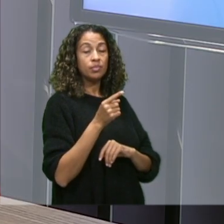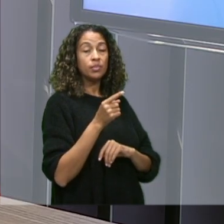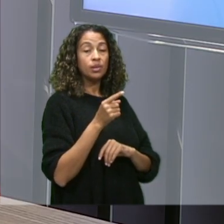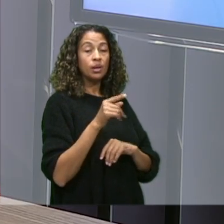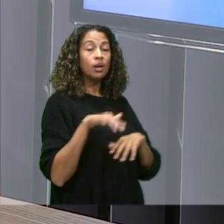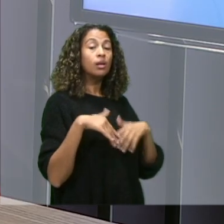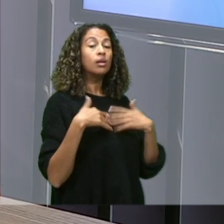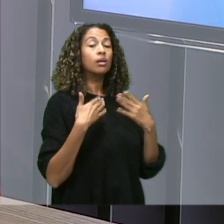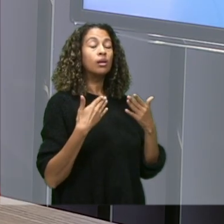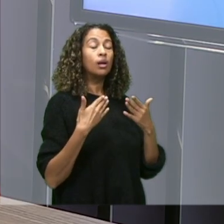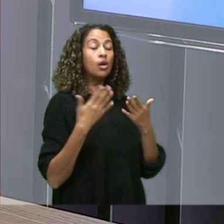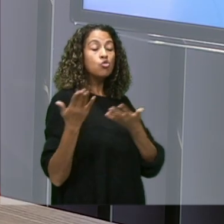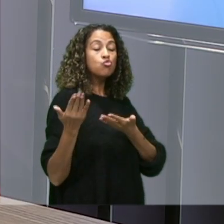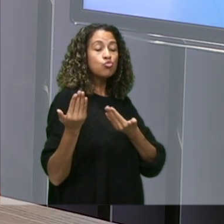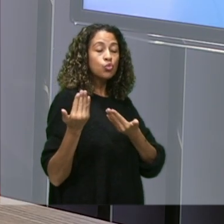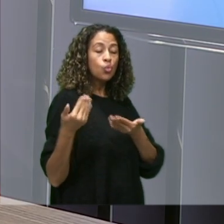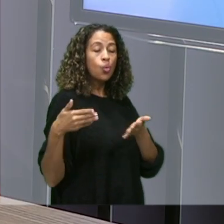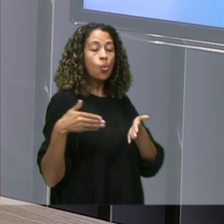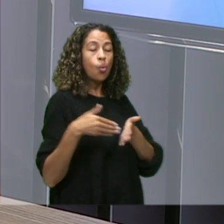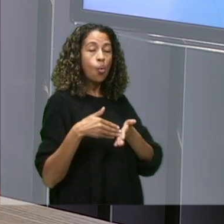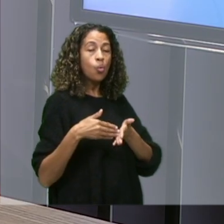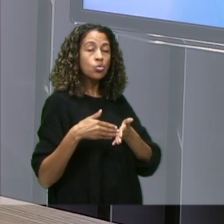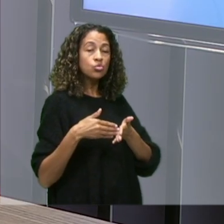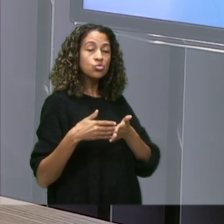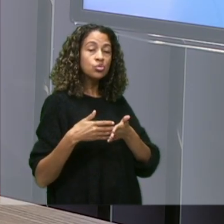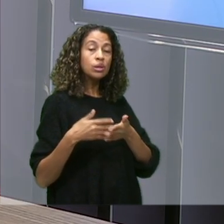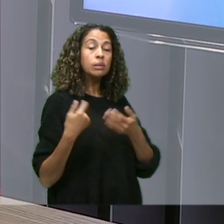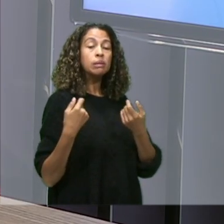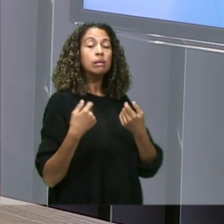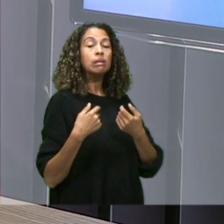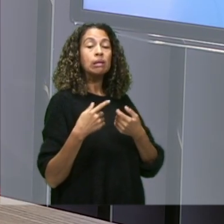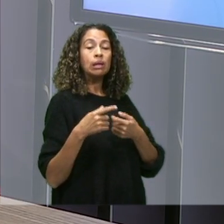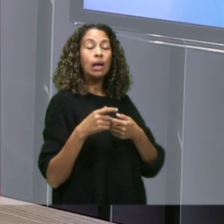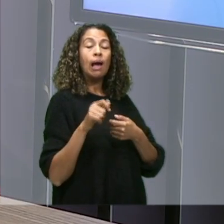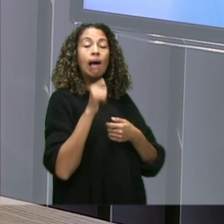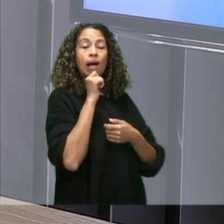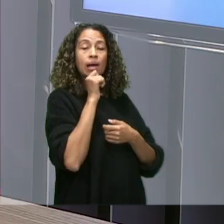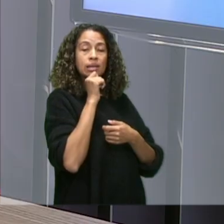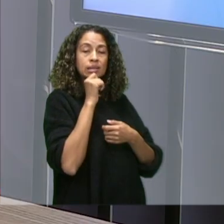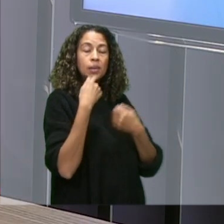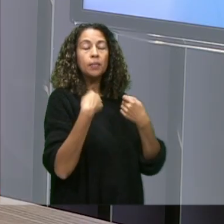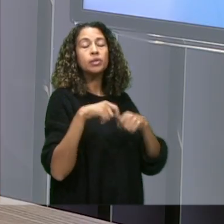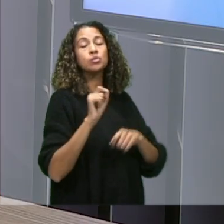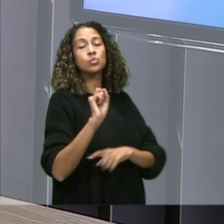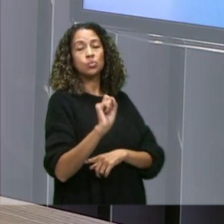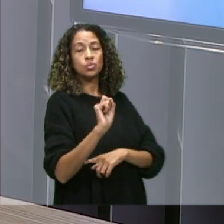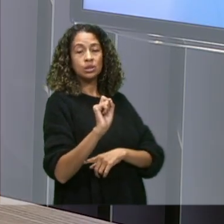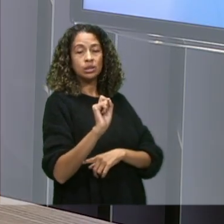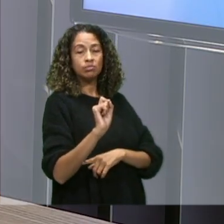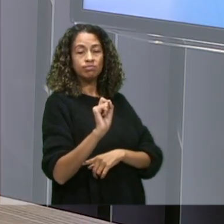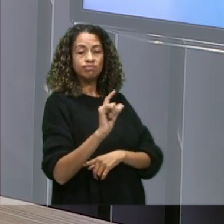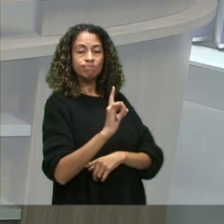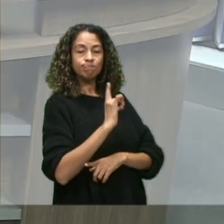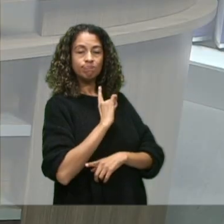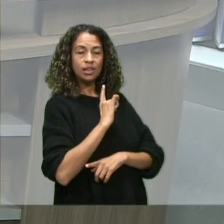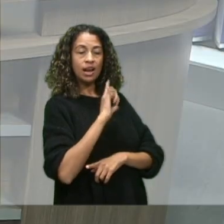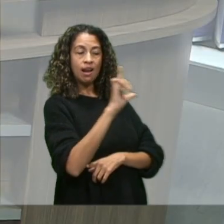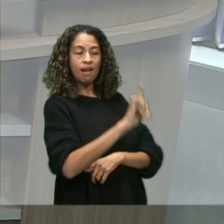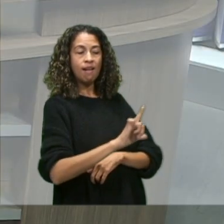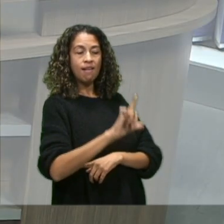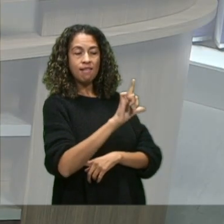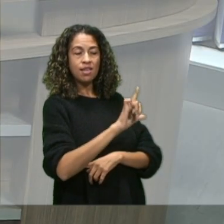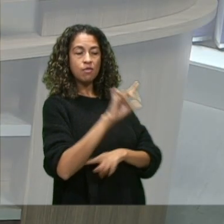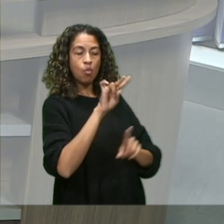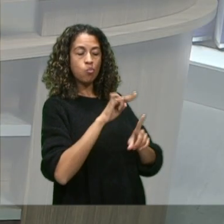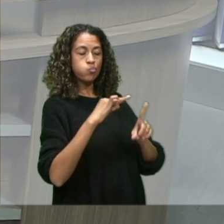a juventude de hoje necessita, e ainda é muito premente a necessidade de se ter livros e visões